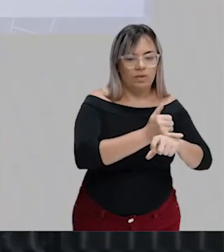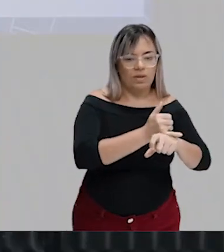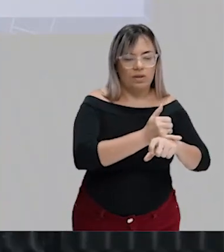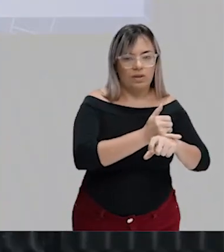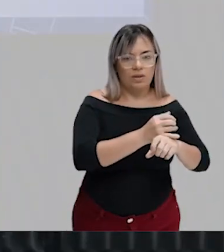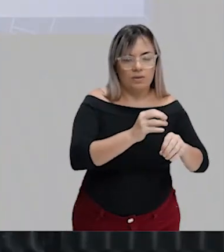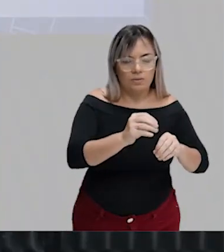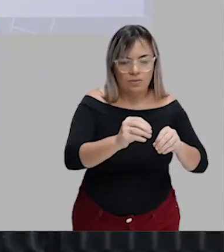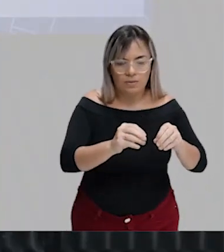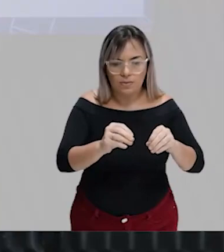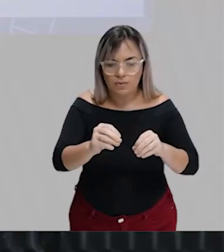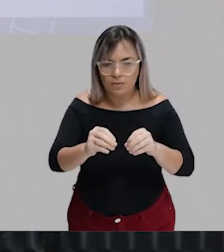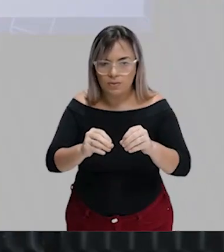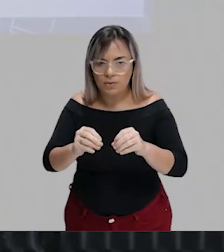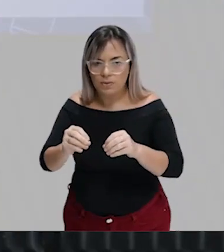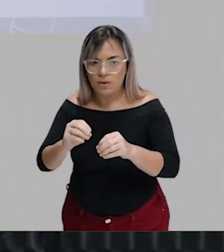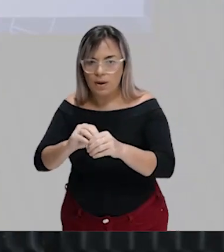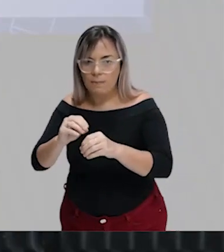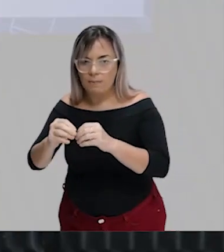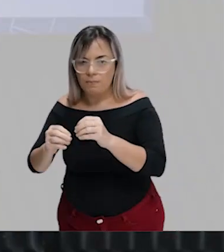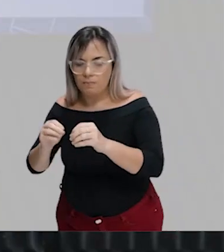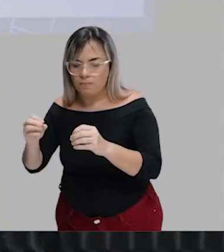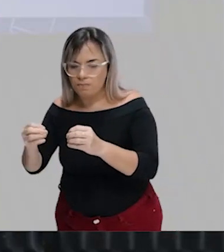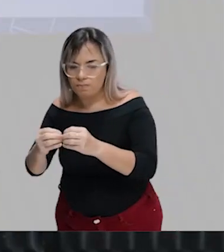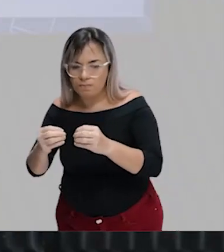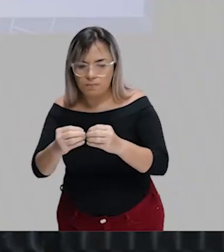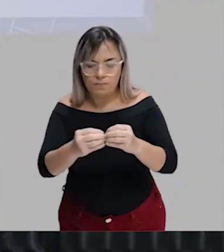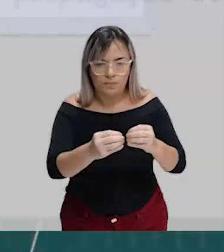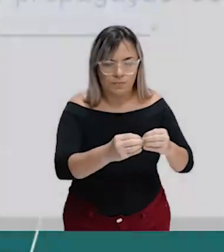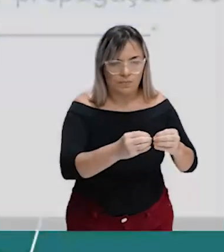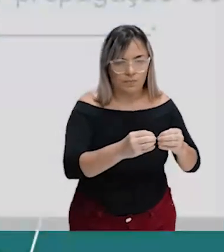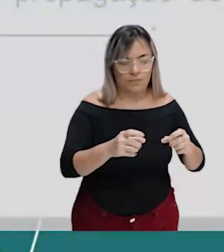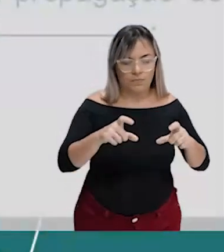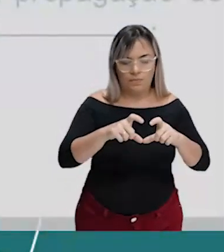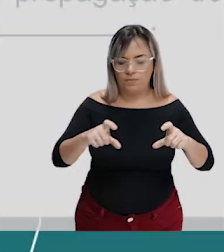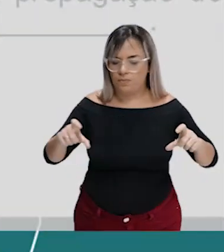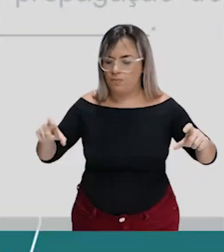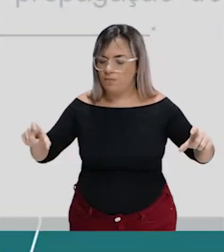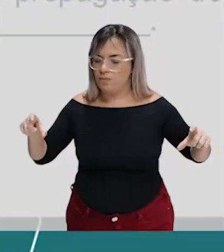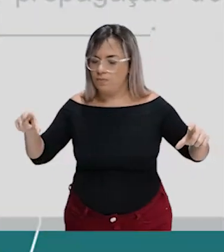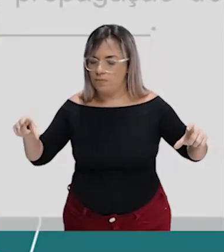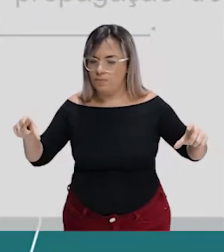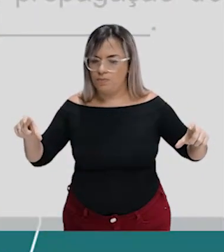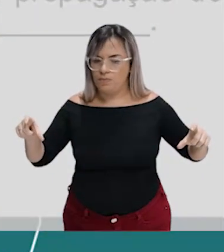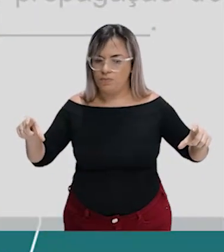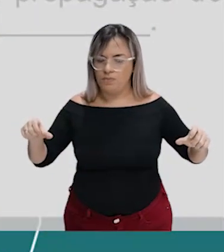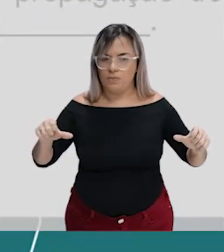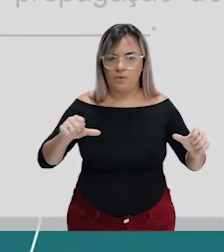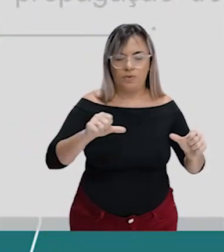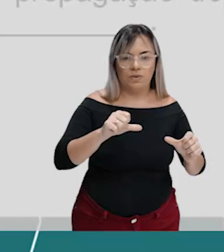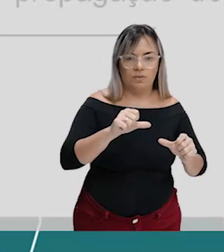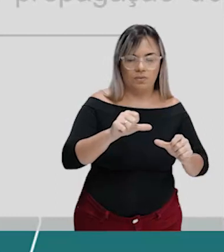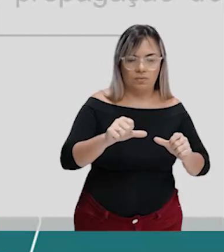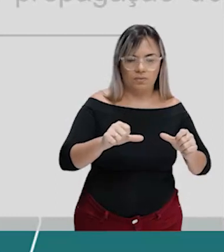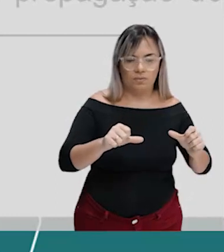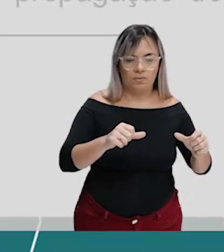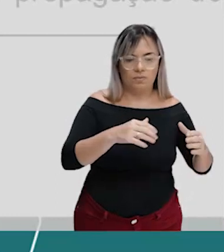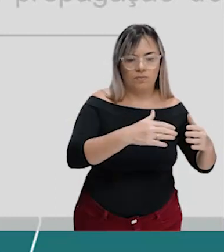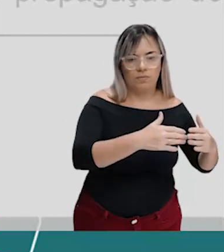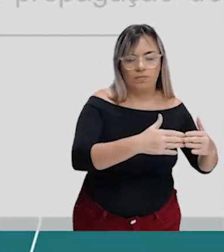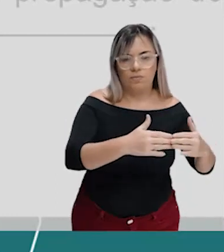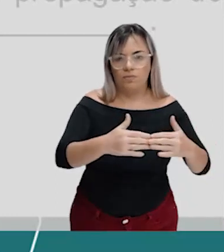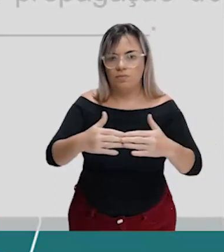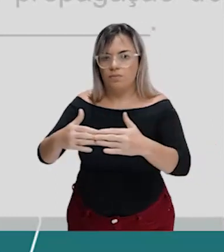Certo? Então, se as moléculas estão muito próximas, ele vai utilizar o processo de transporte, né, o processo de propagação de calor, que é